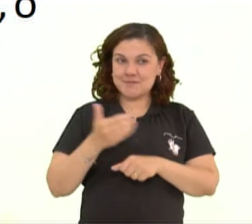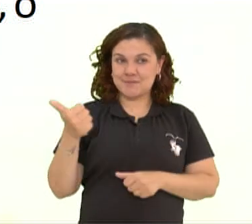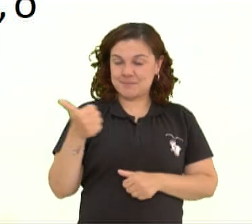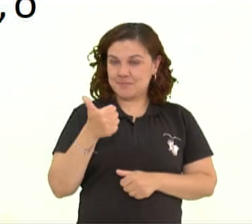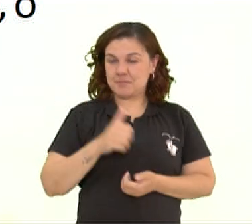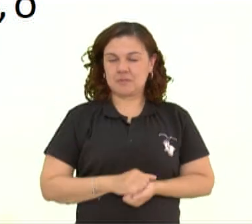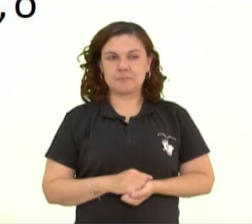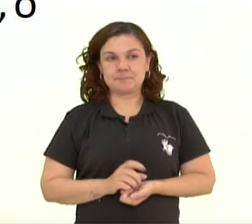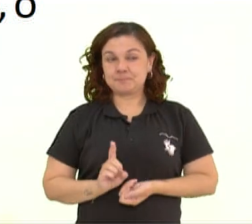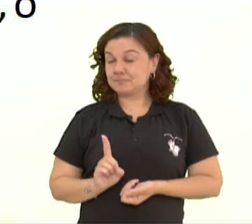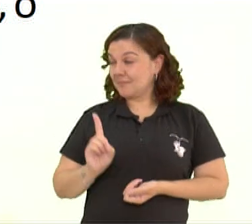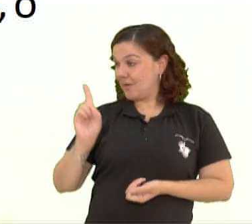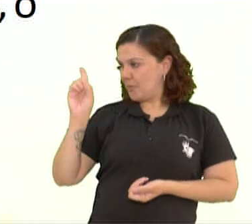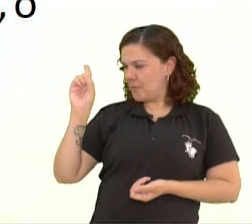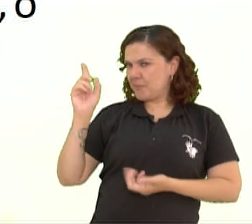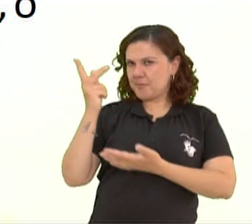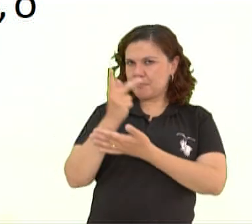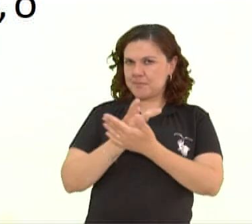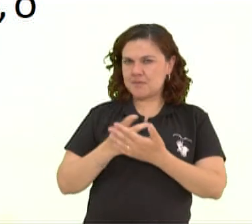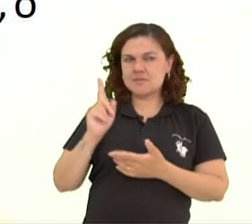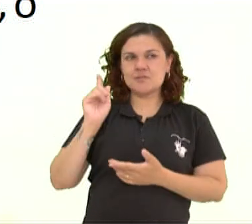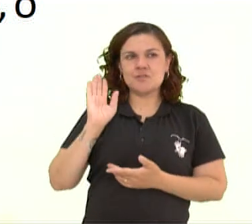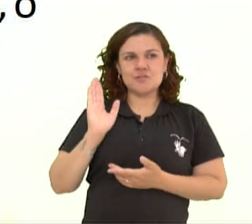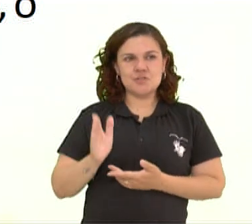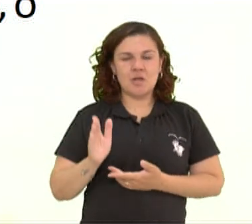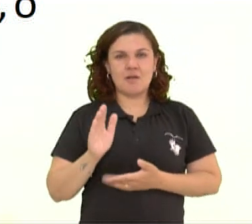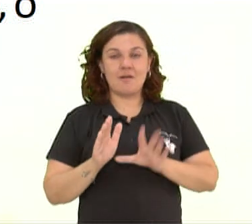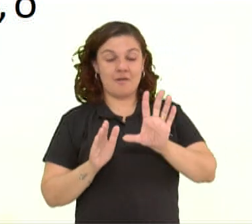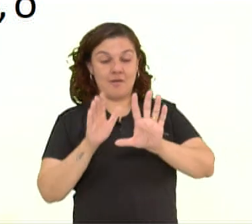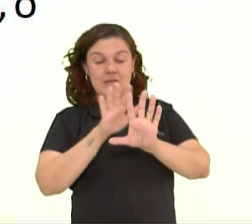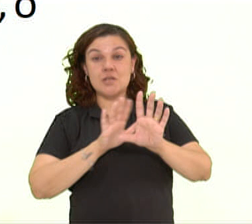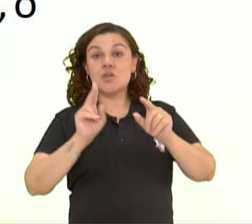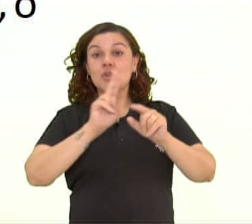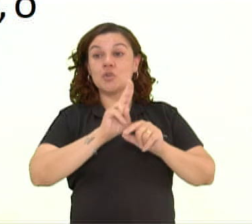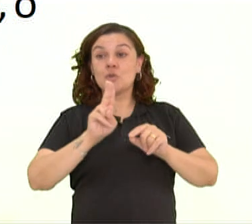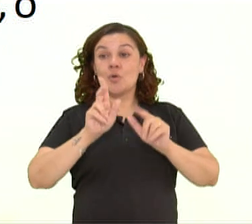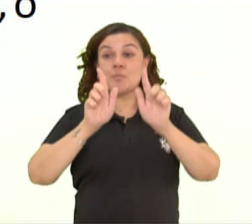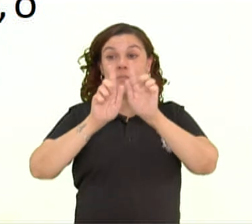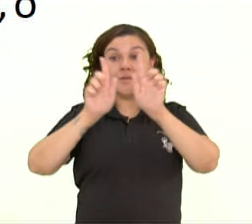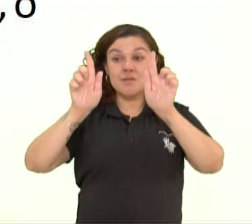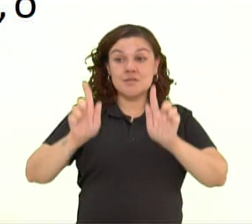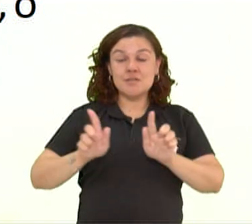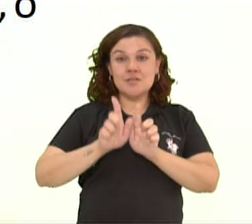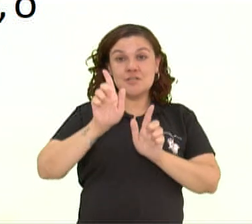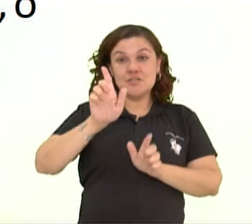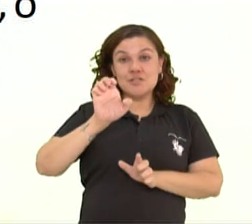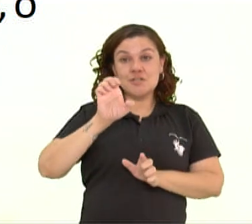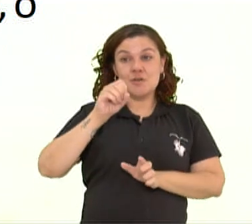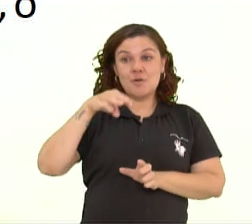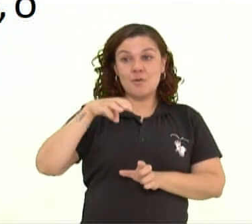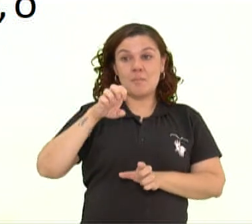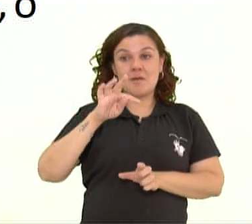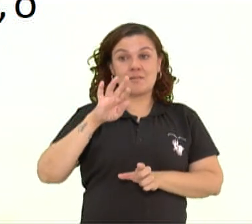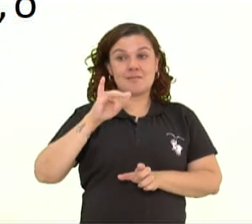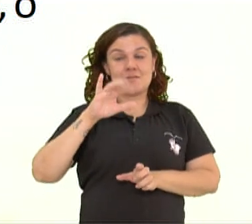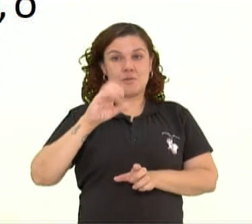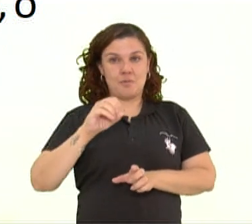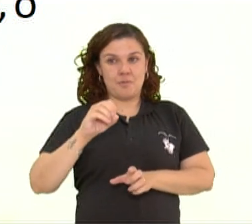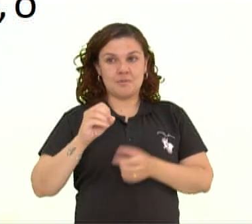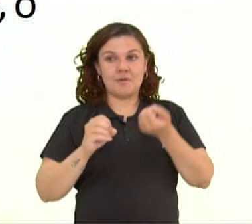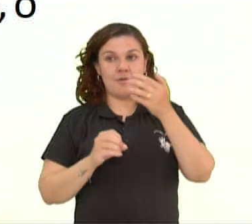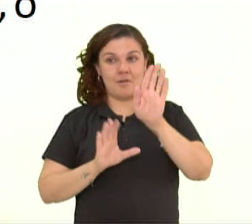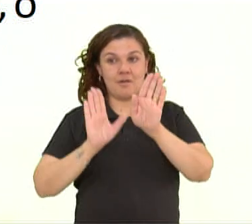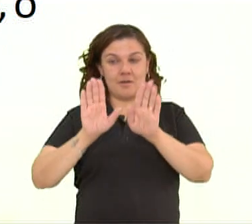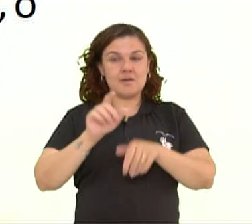Praticando 1, observe as seguintes figuras. Isso aqui a gente chama de representação geométrica, é como se fossem lajotas. Essa lajota